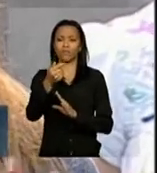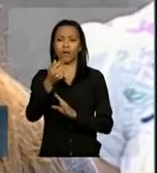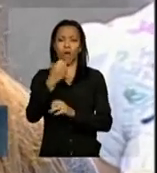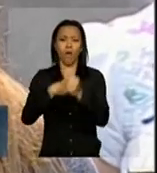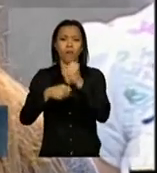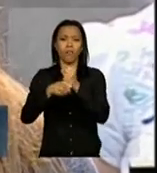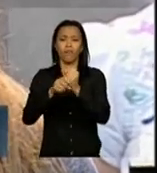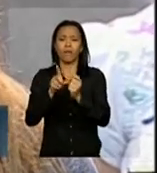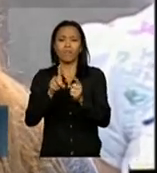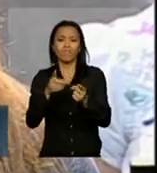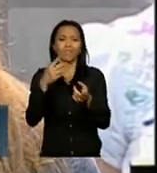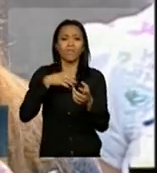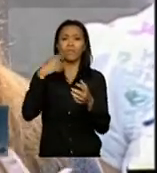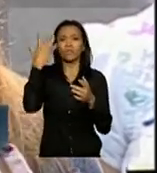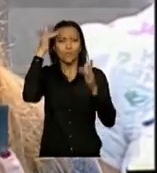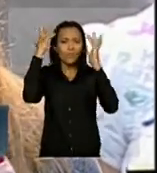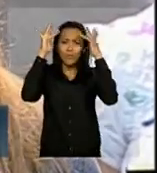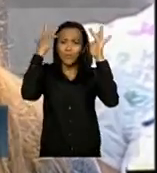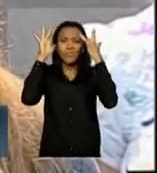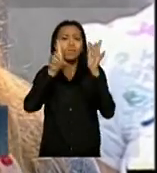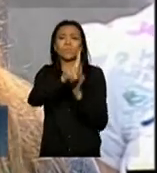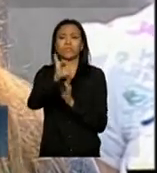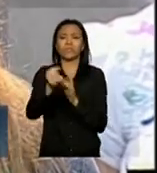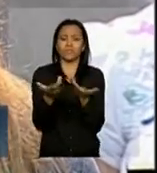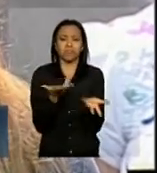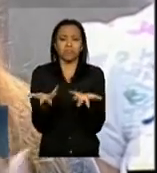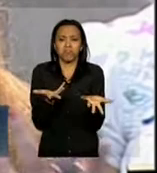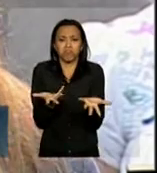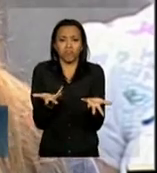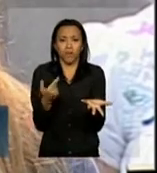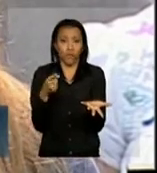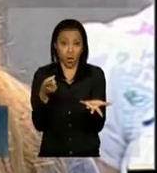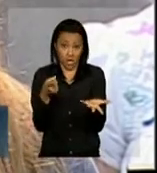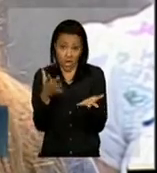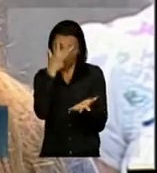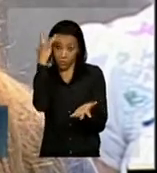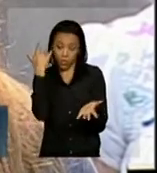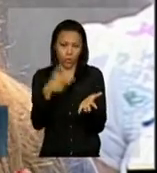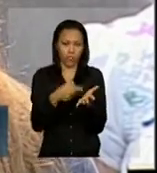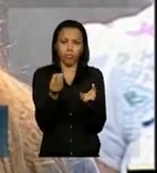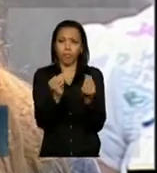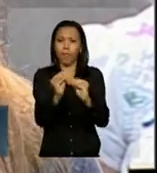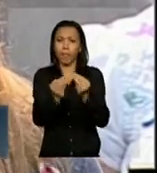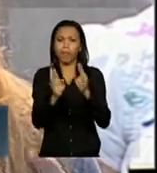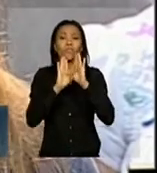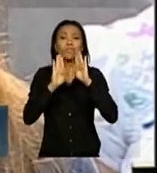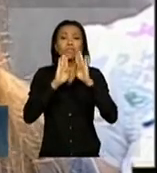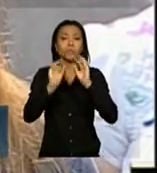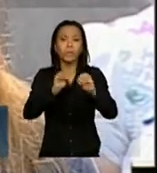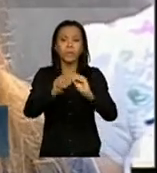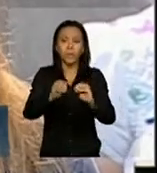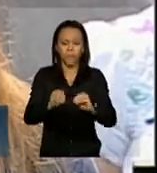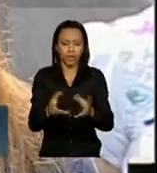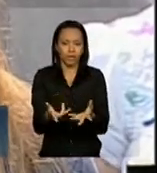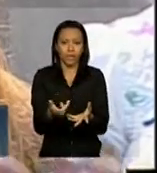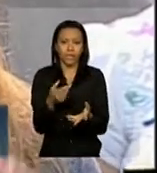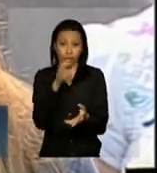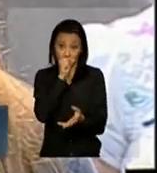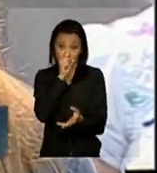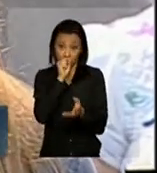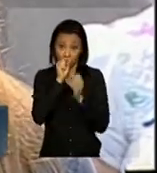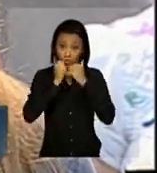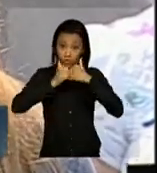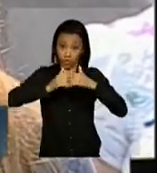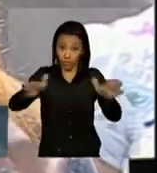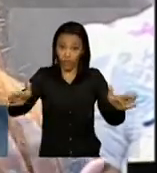bastantes dúvidas sobre esse prazo e uma das hipóteses levantadas nas redes sociais aqui de divulgado no sábado